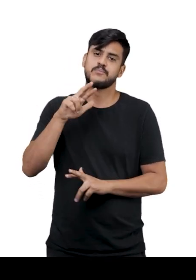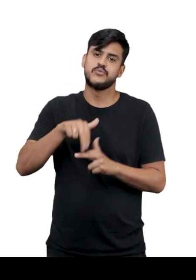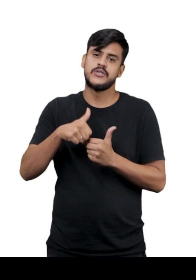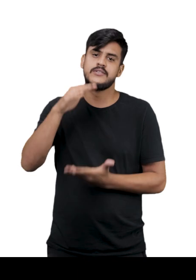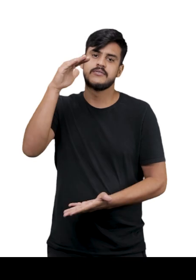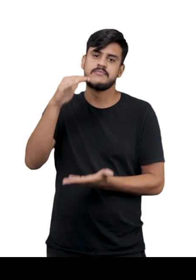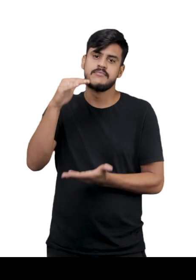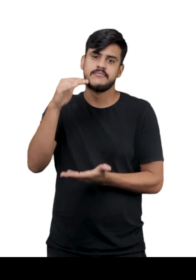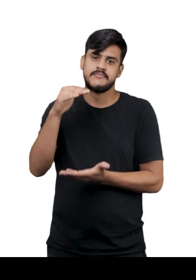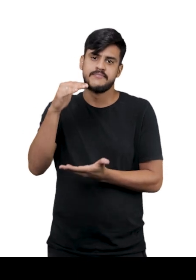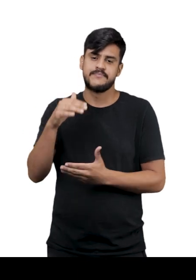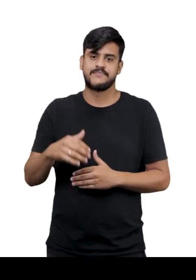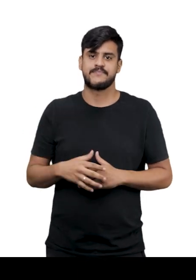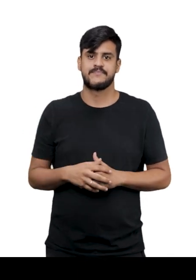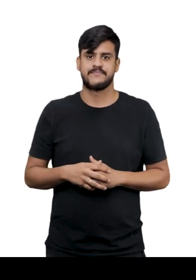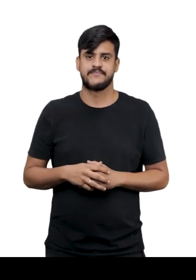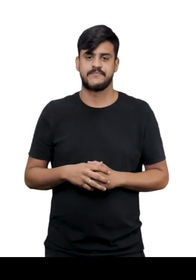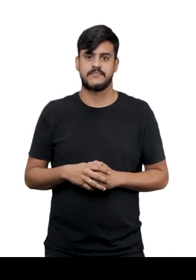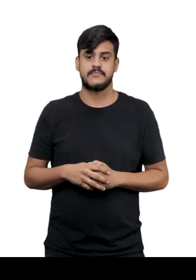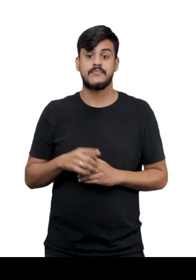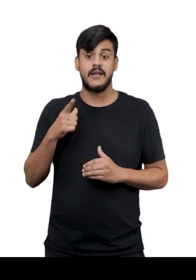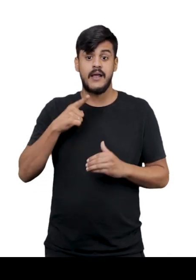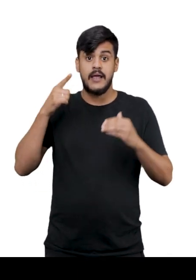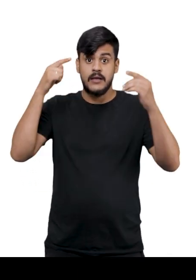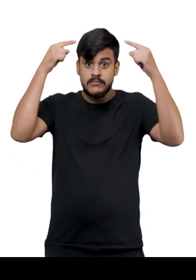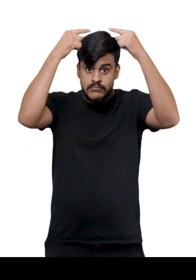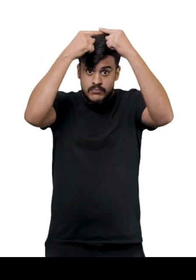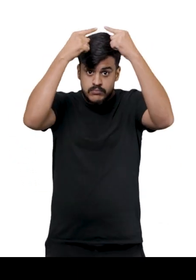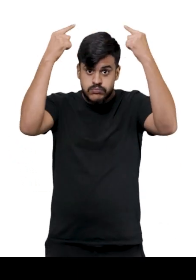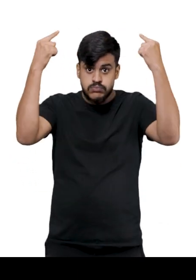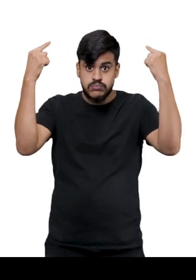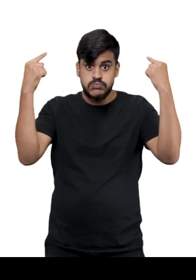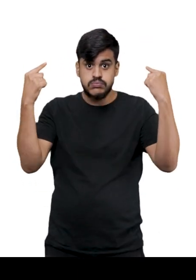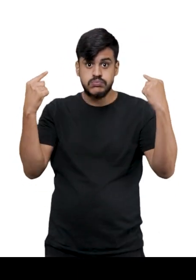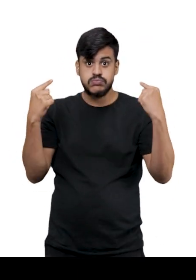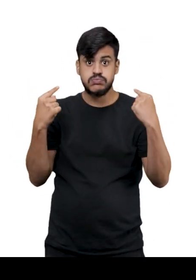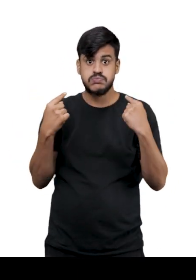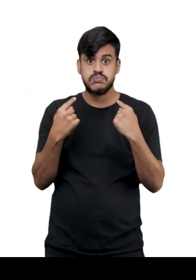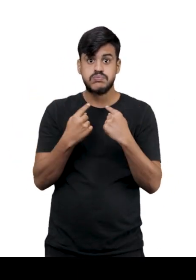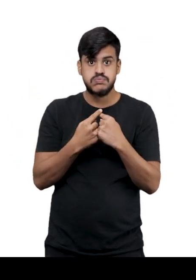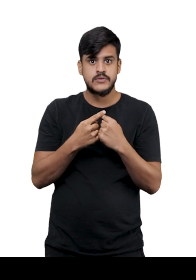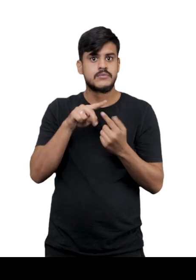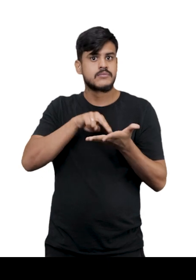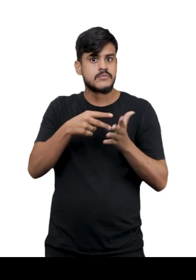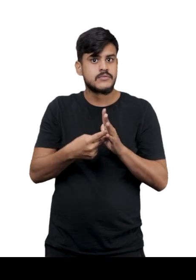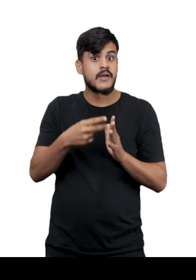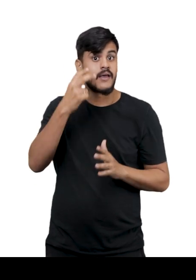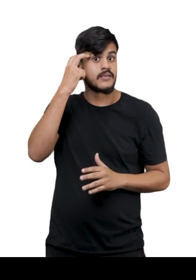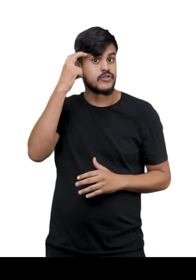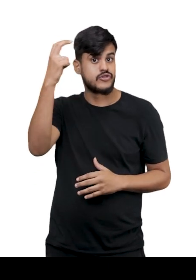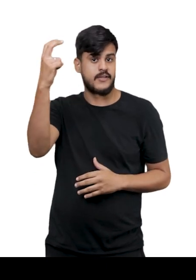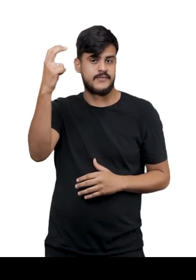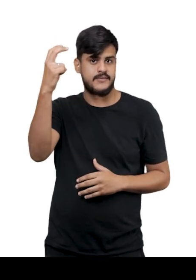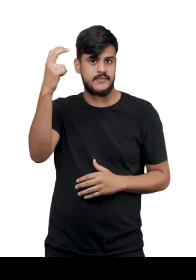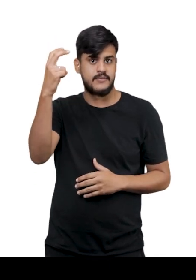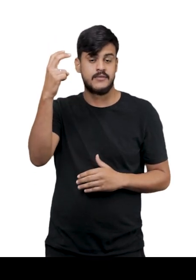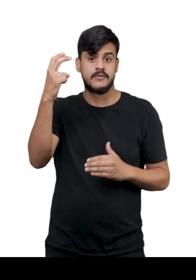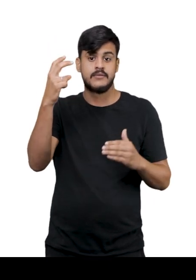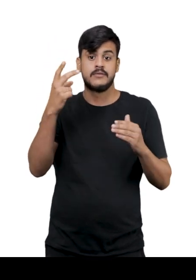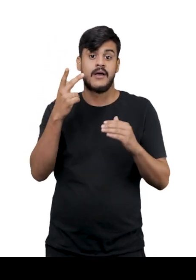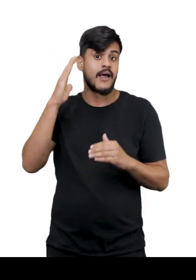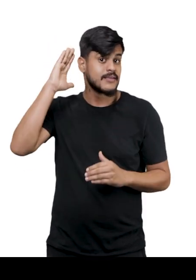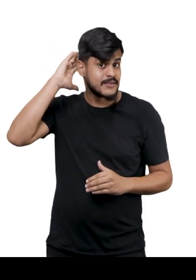corpo, o que explica sua escala reduzida. Tem a cabeça redonda e grande como sinal de